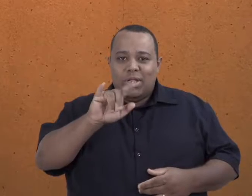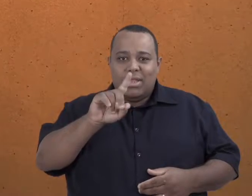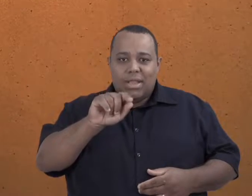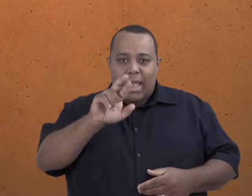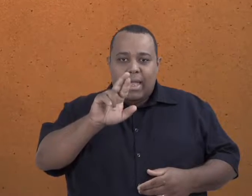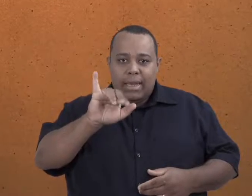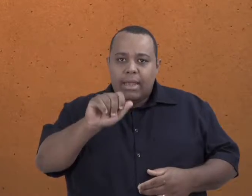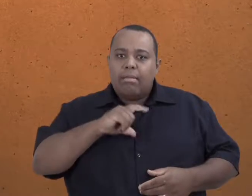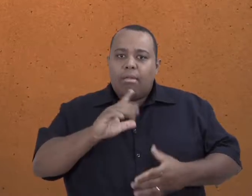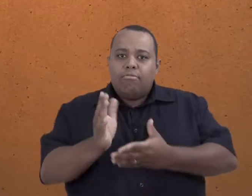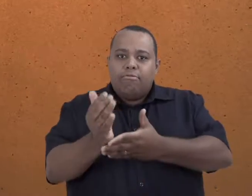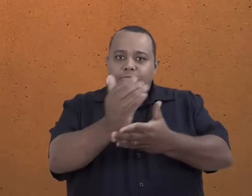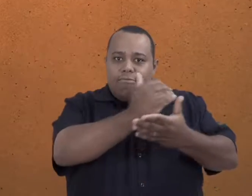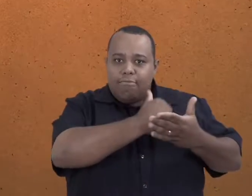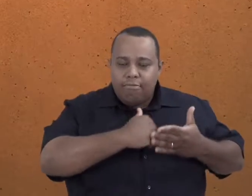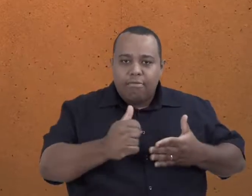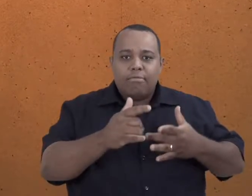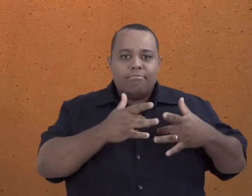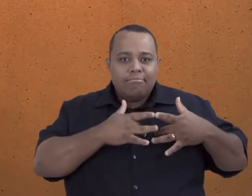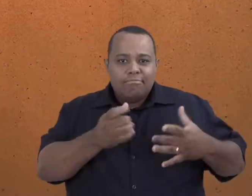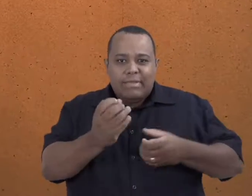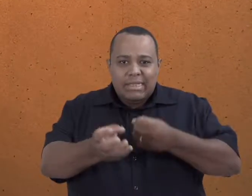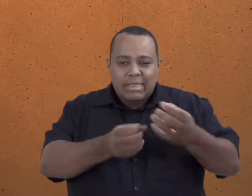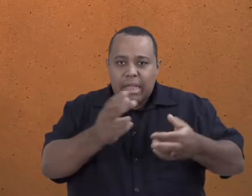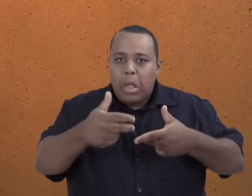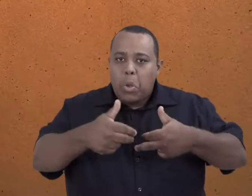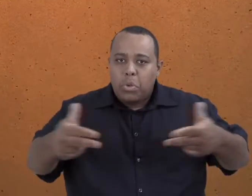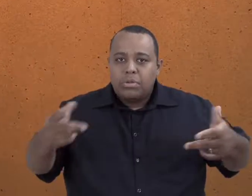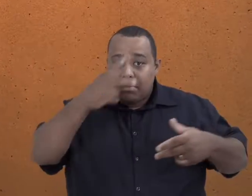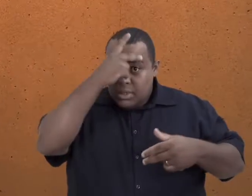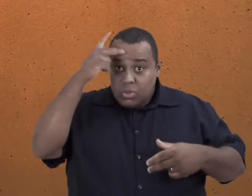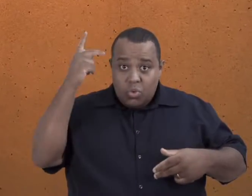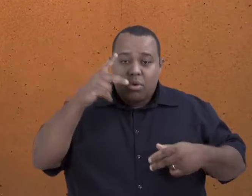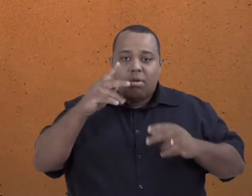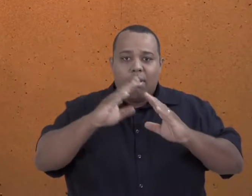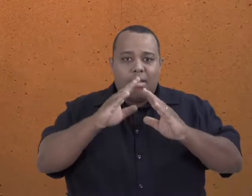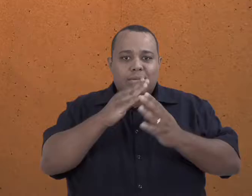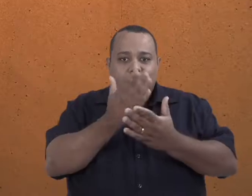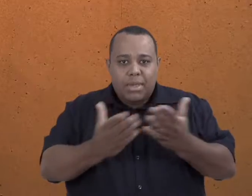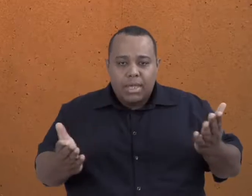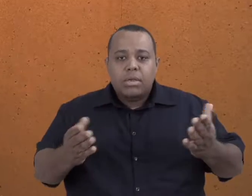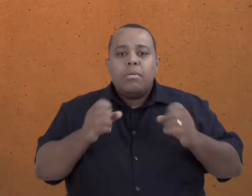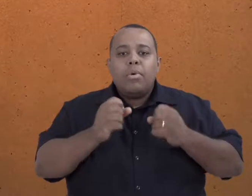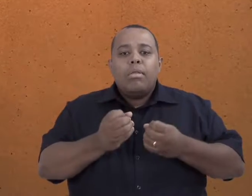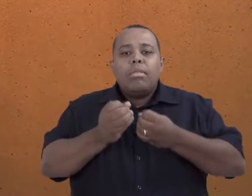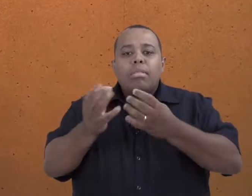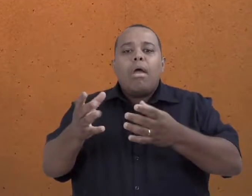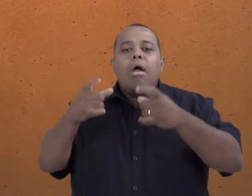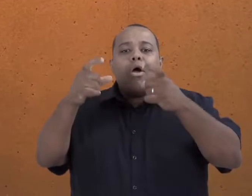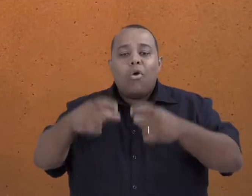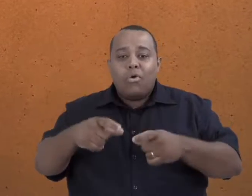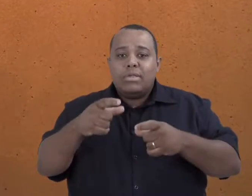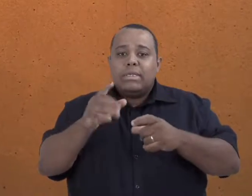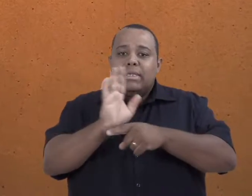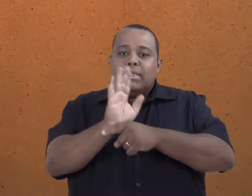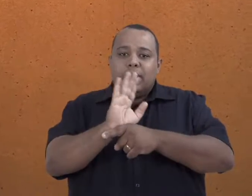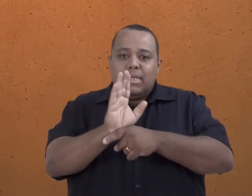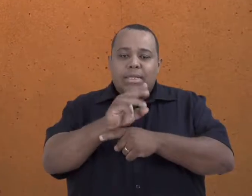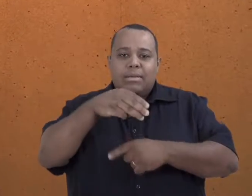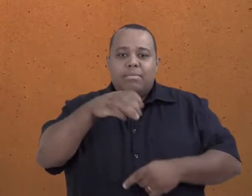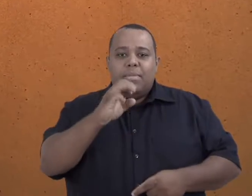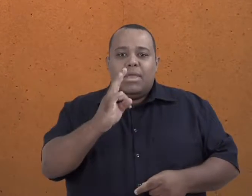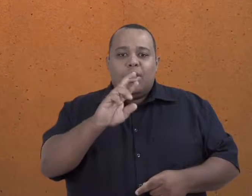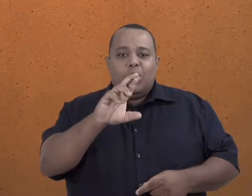está desalojada e desabrigada. Os mantimentos podem ser entregues aqui no Cine Metrópolis, que fica no Campos de Goiabeiras, até a